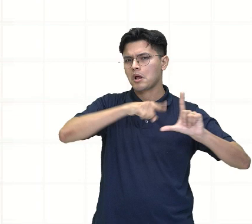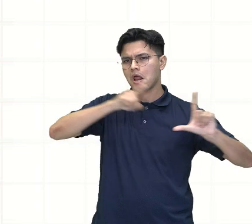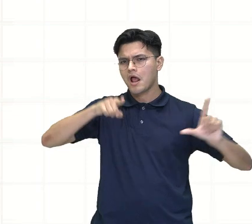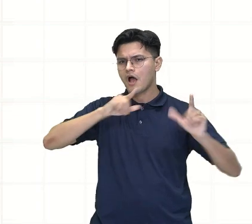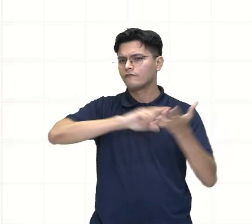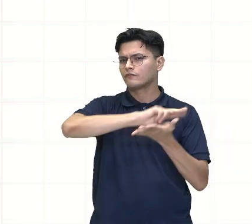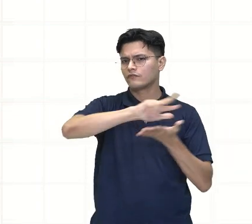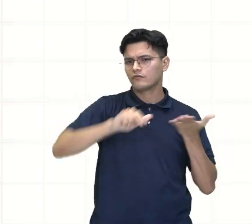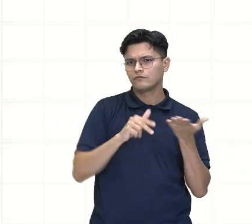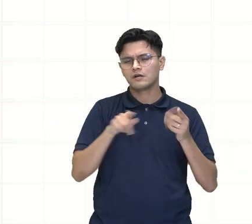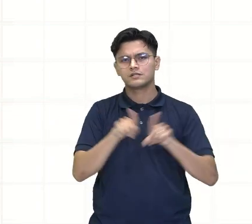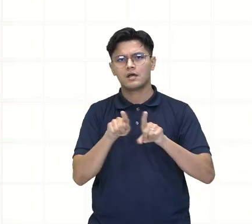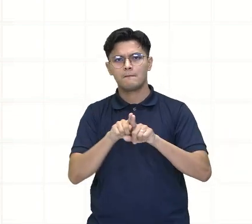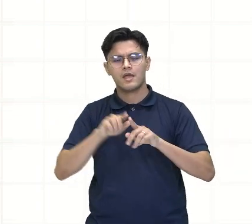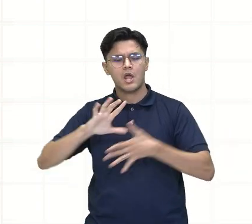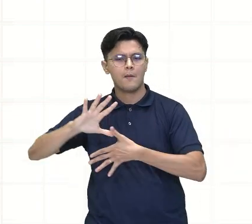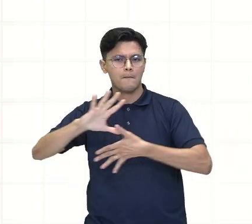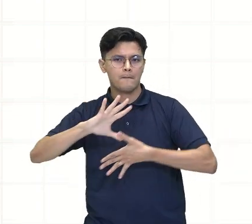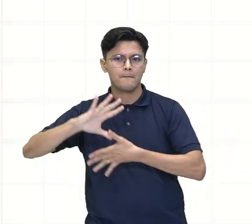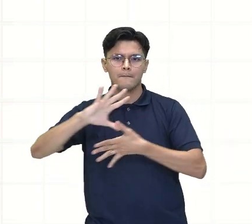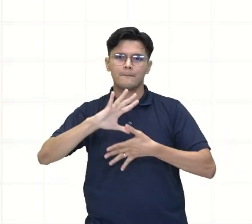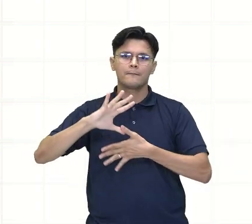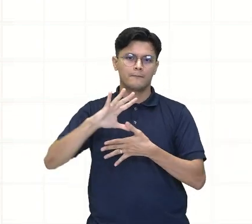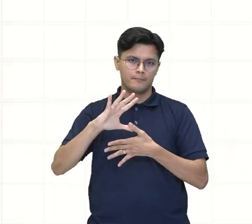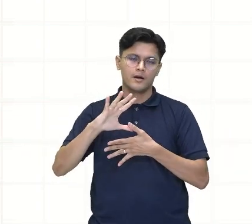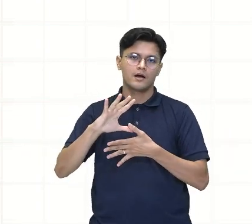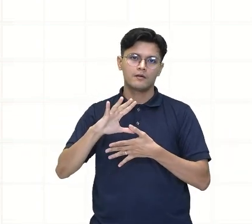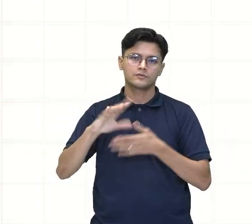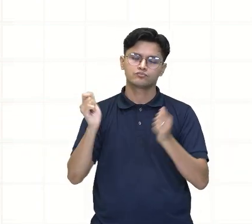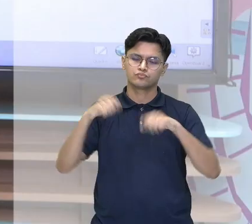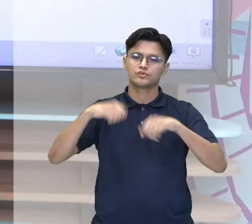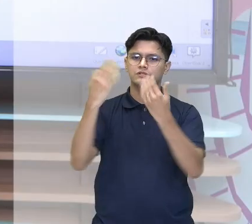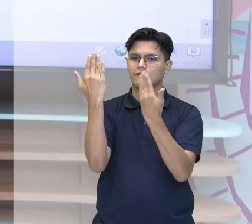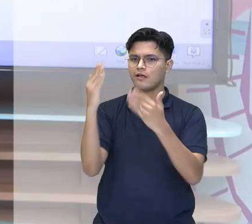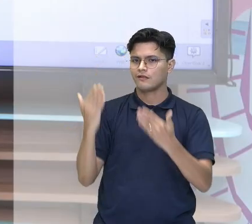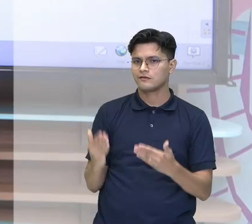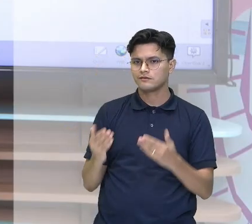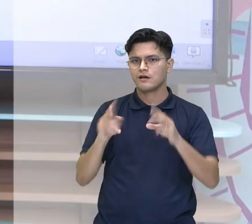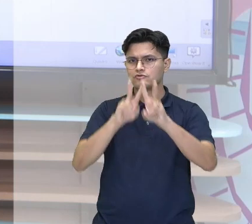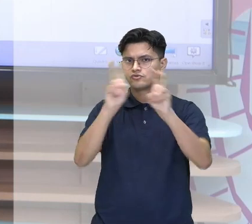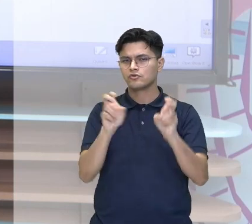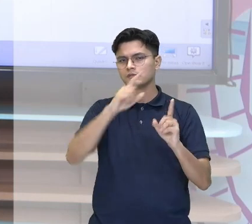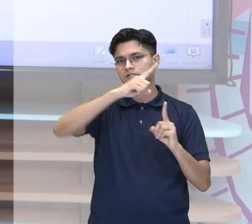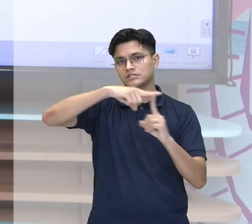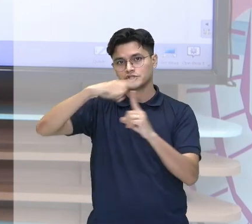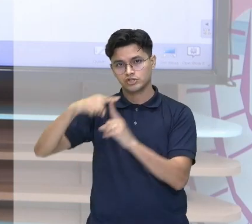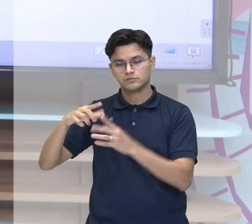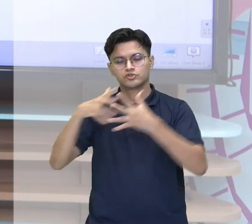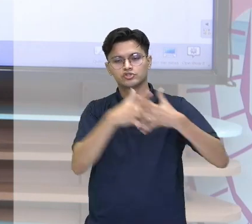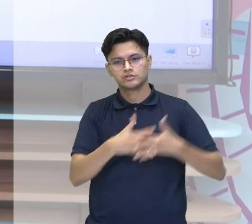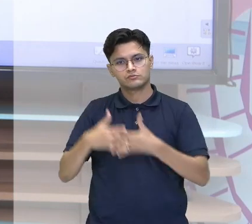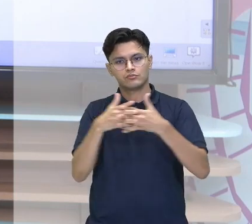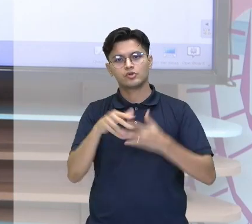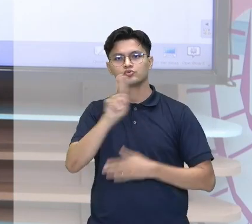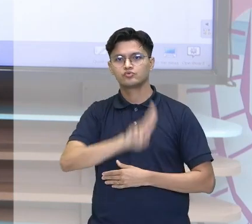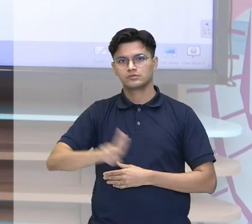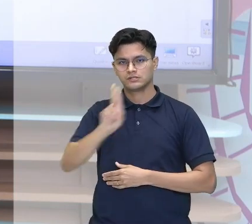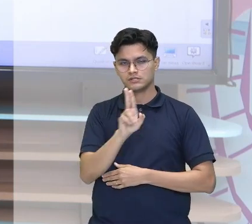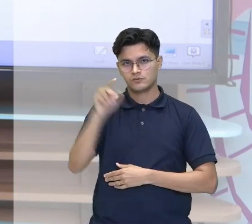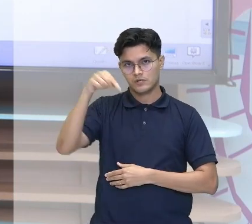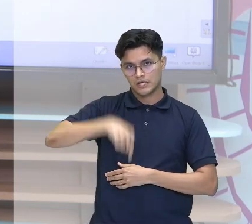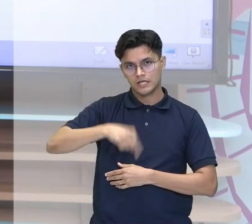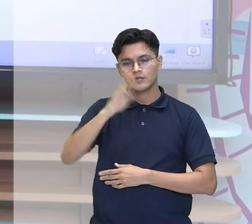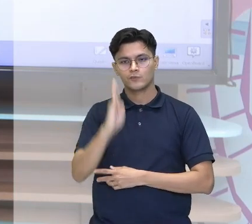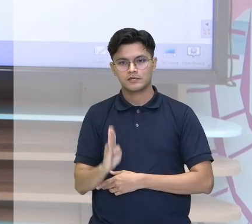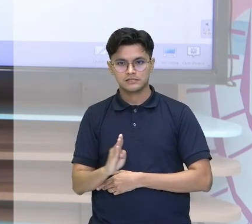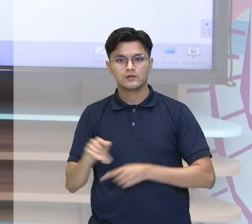aí relacionados a essa análise que a gente pode fazer com relação aos tipos de transporte utilizados no Brasil. Nós temos também